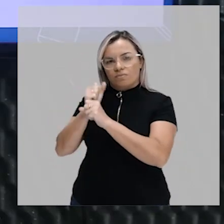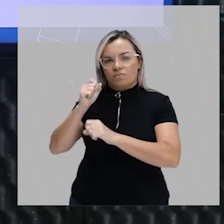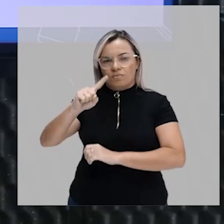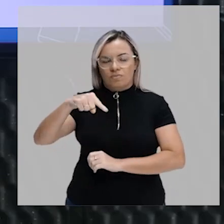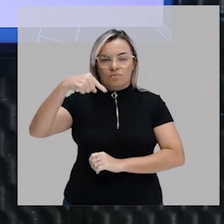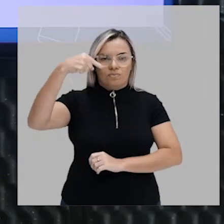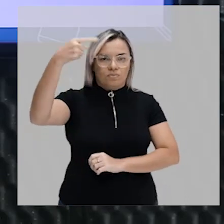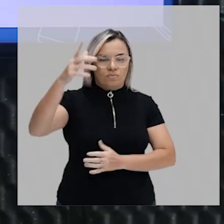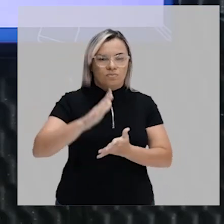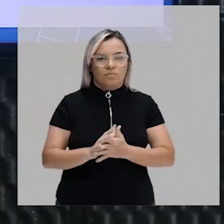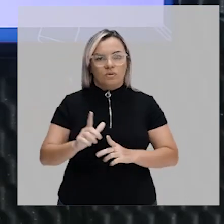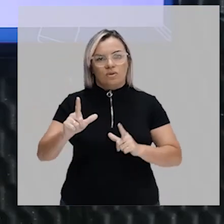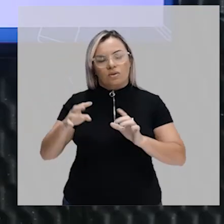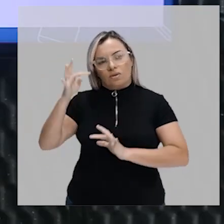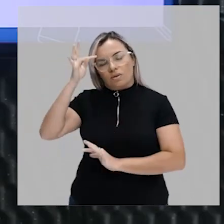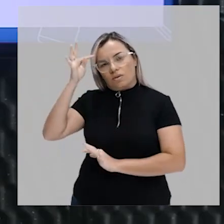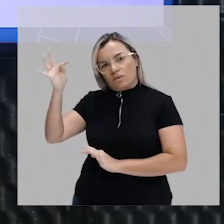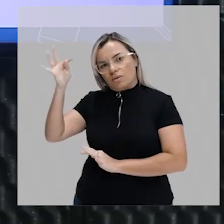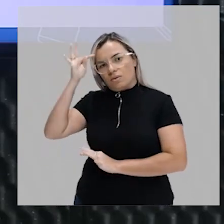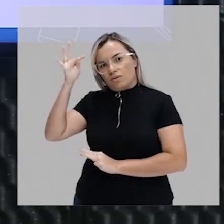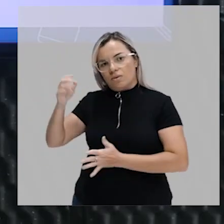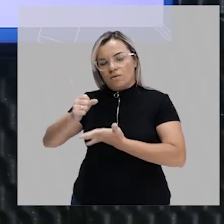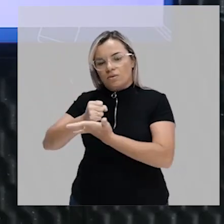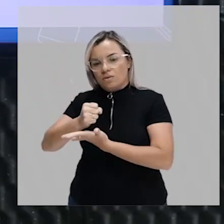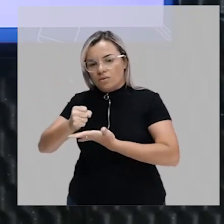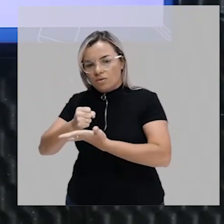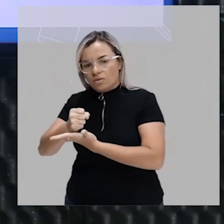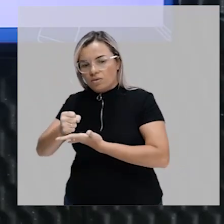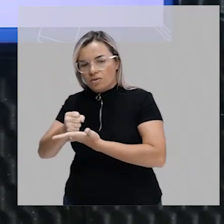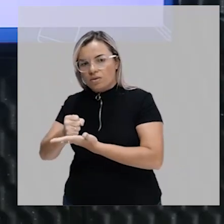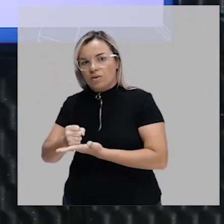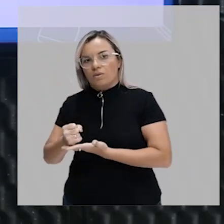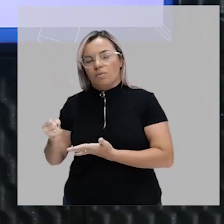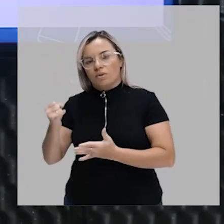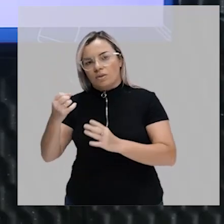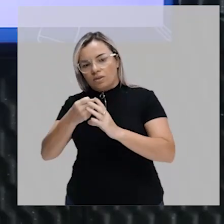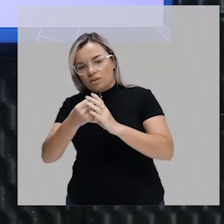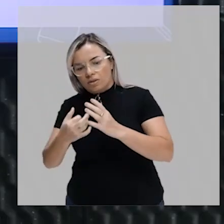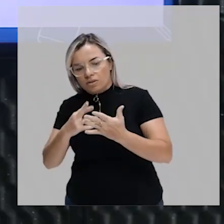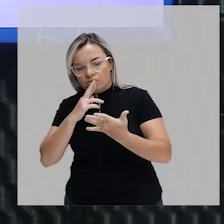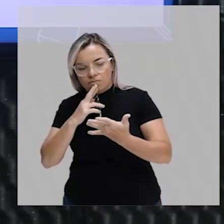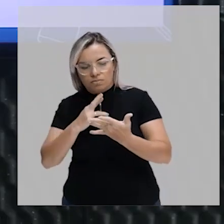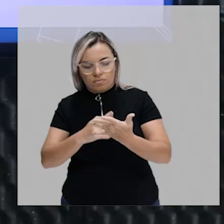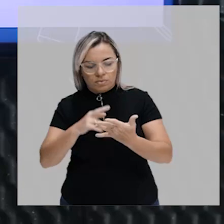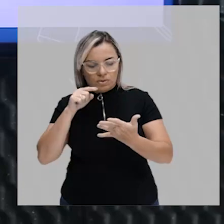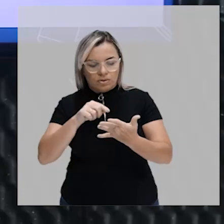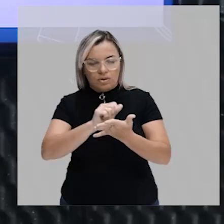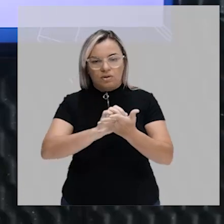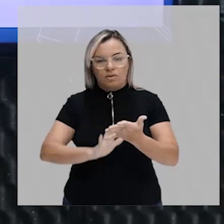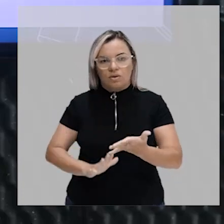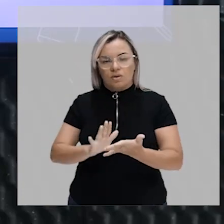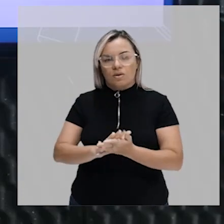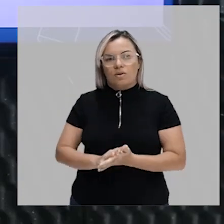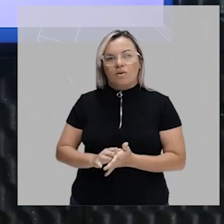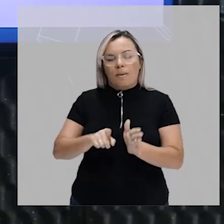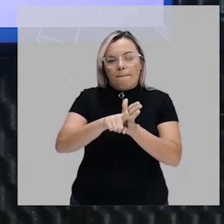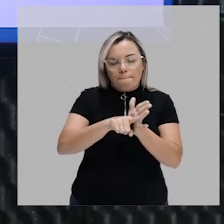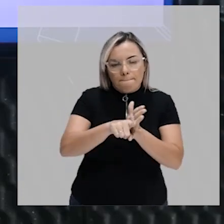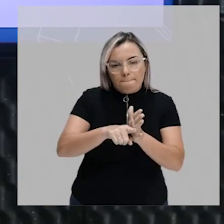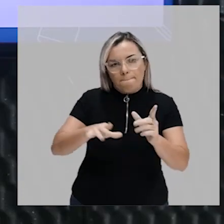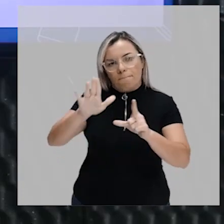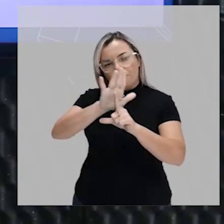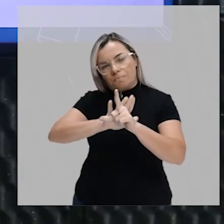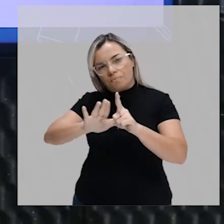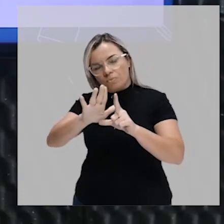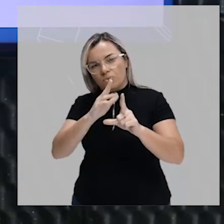quer assistir a aula teórica que vai embasar a resolução dessa atividade, nos procura na plataforma Gonçalves